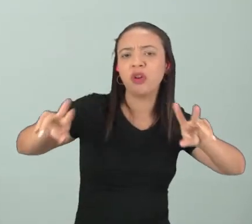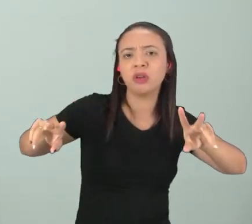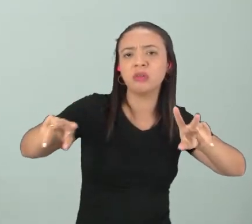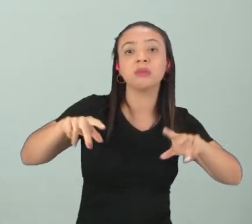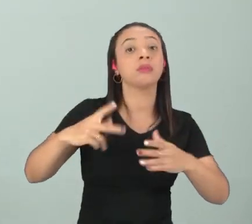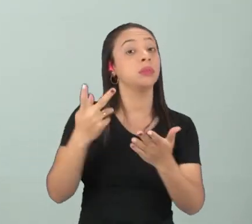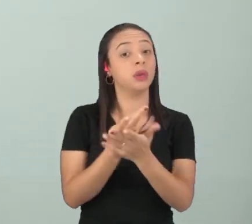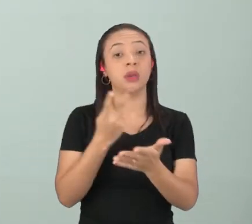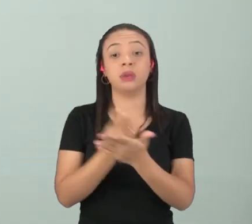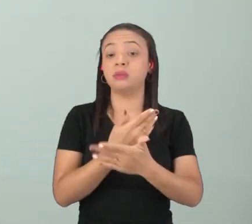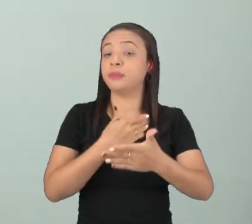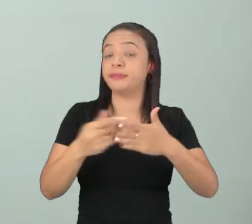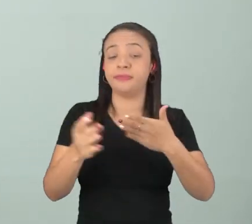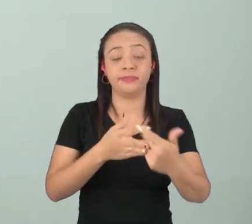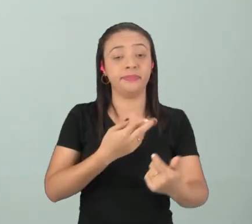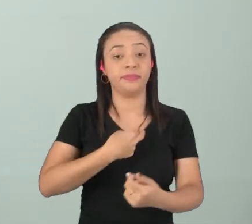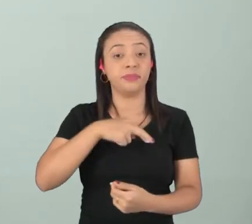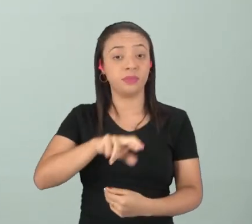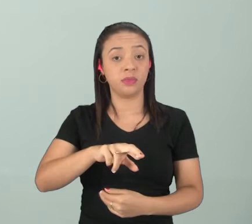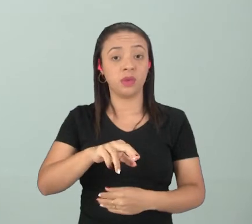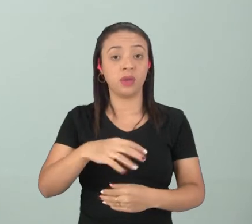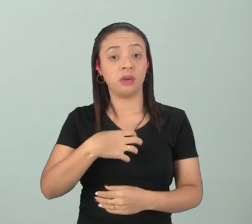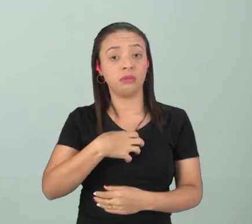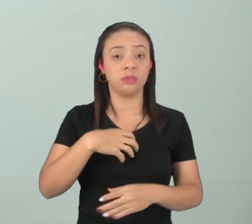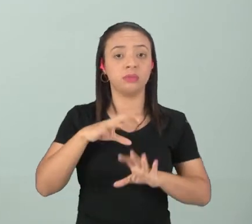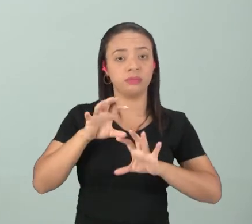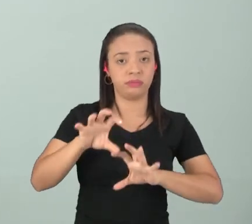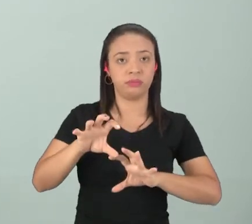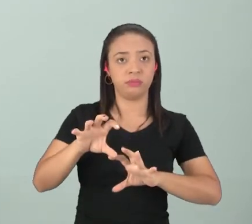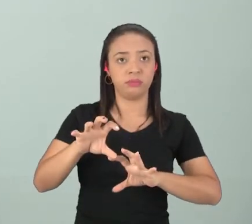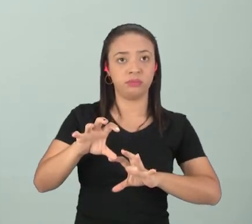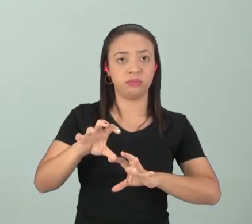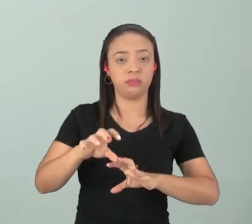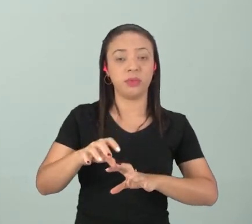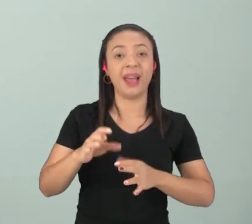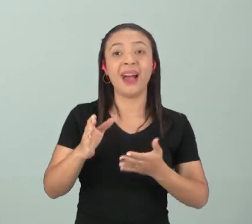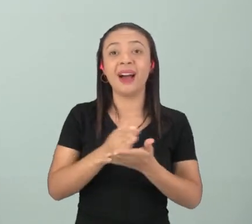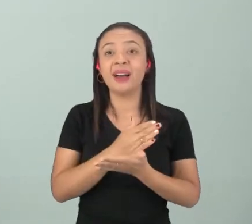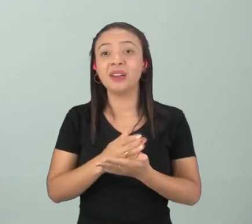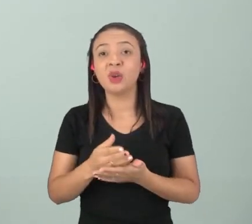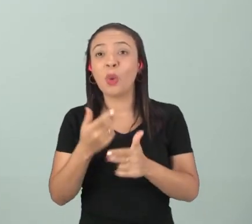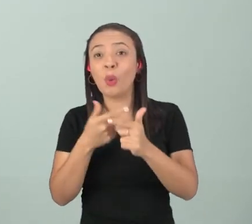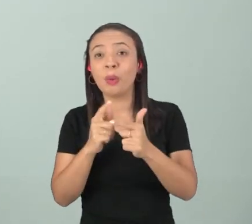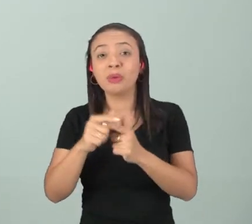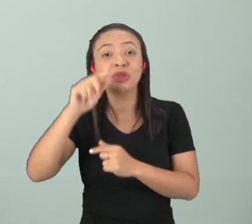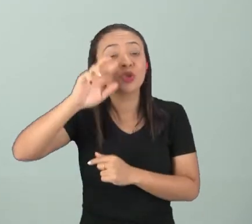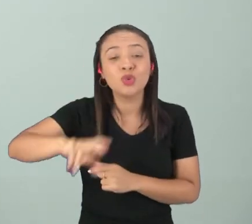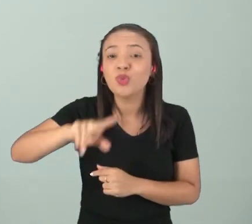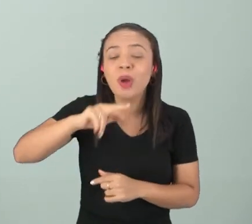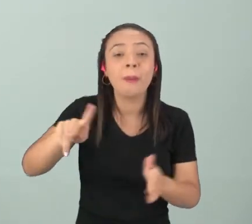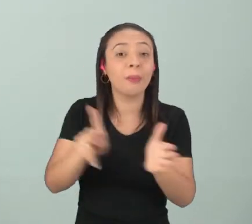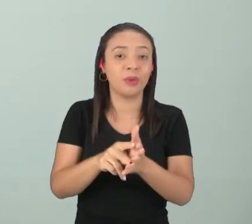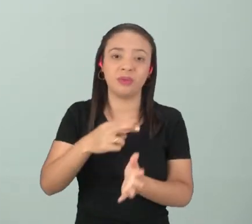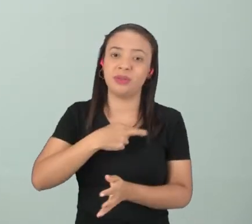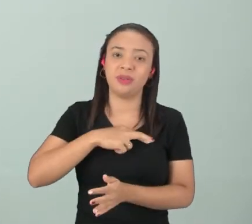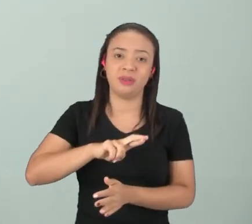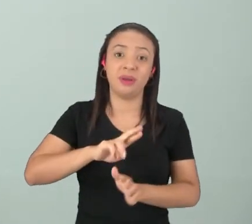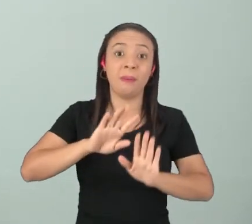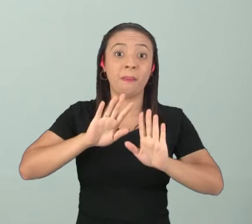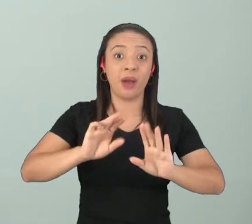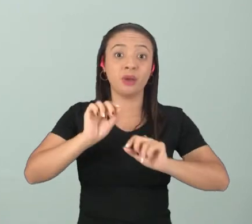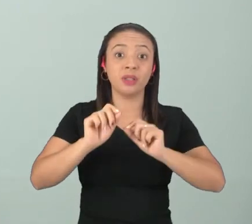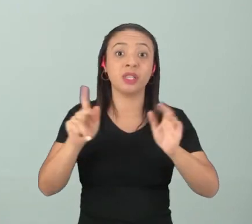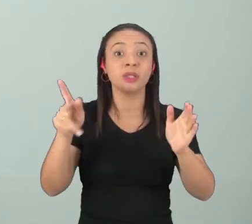comportamento errado de qualquer religião que haja dessa maneira. Já dissemos, não é o problema às vezes da religião, mas dos membros de determinada